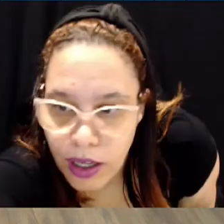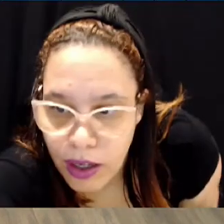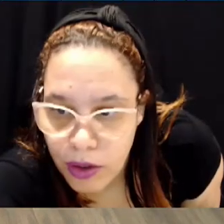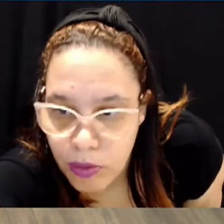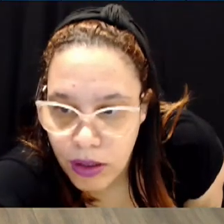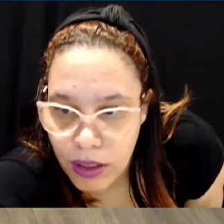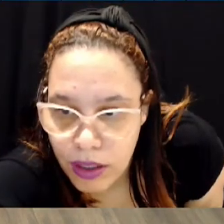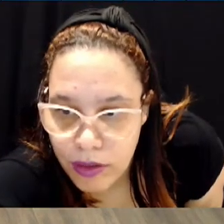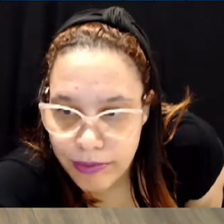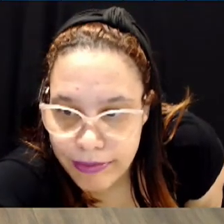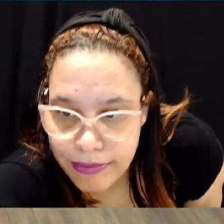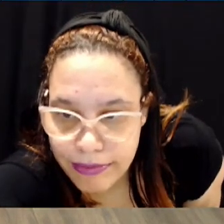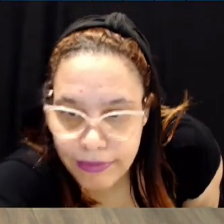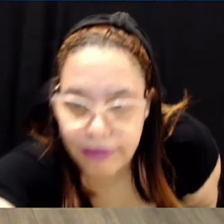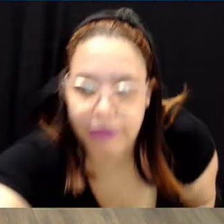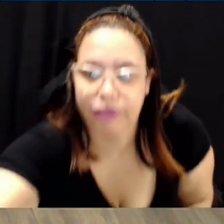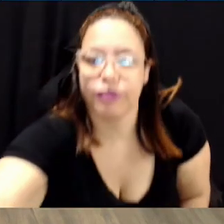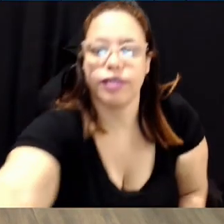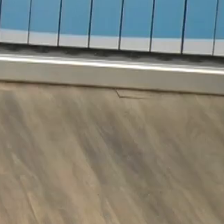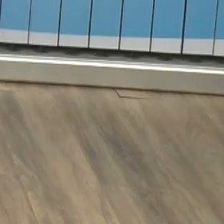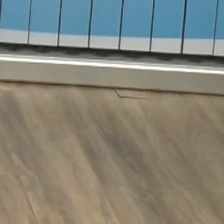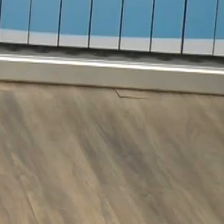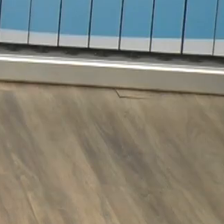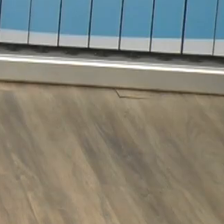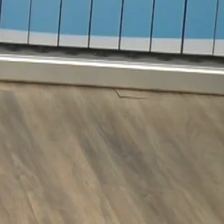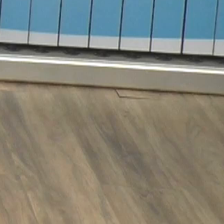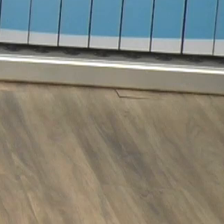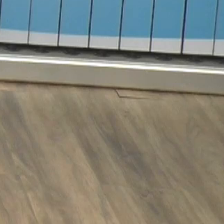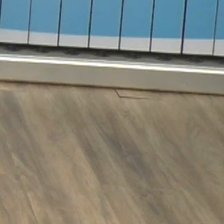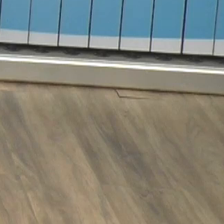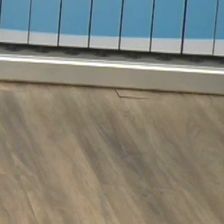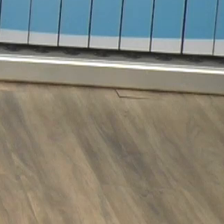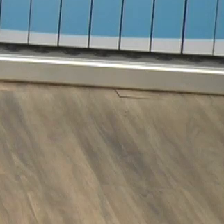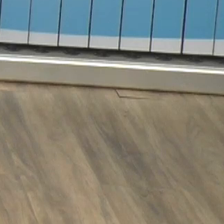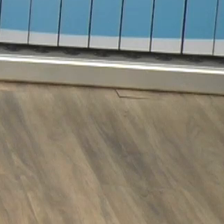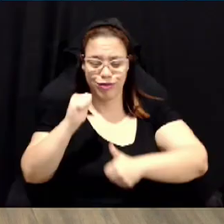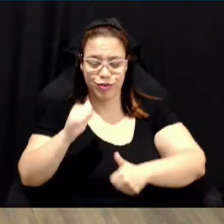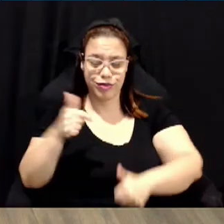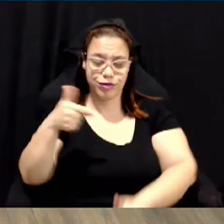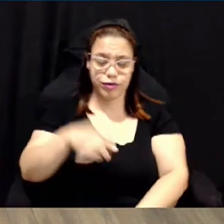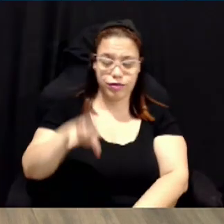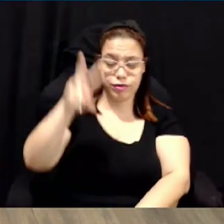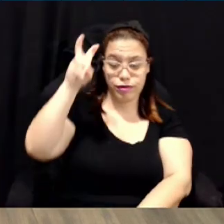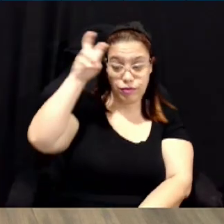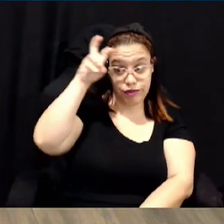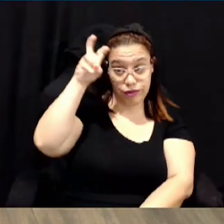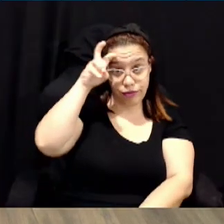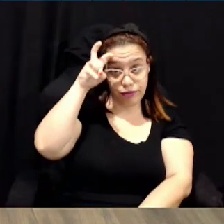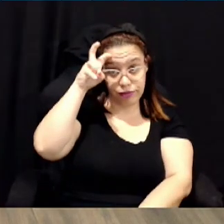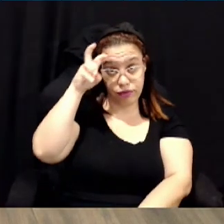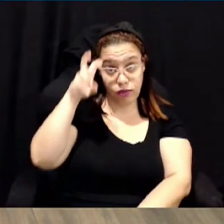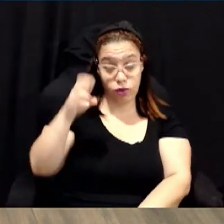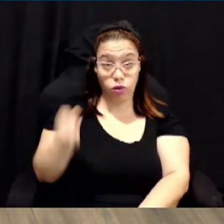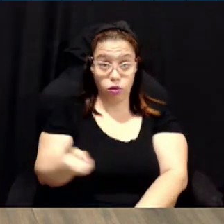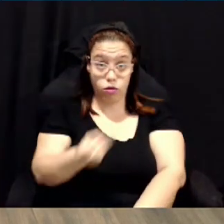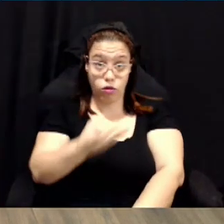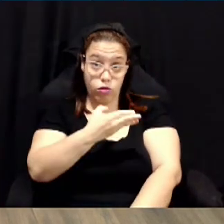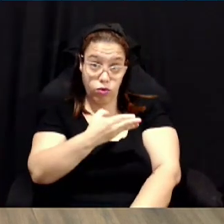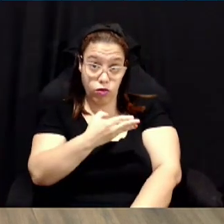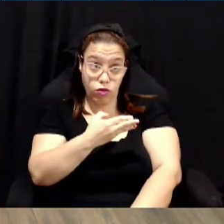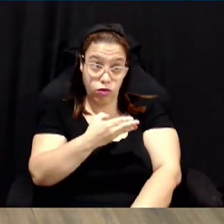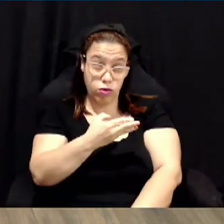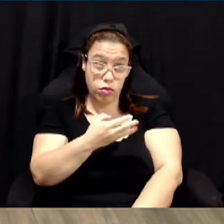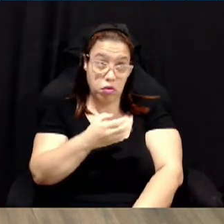Hora do nosso quadro Olha o Esporte Aí, que traz nesta quinta-feira uma modalidade aquática que